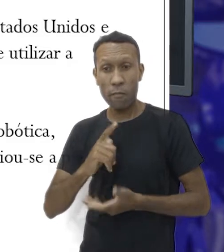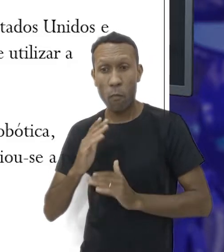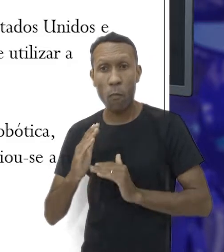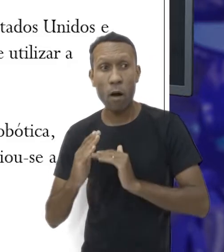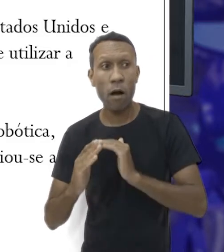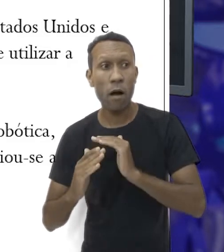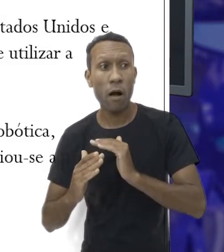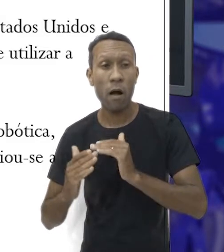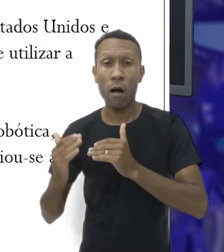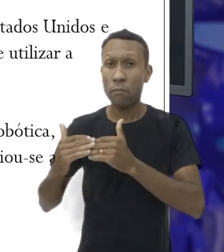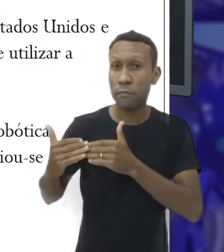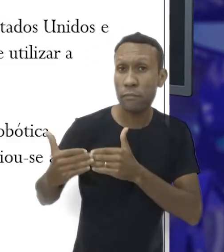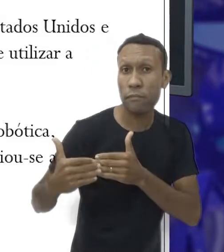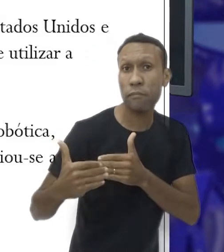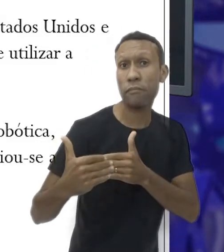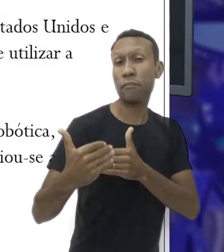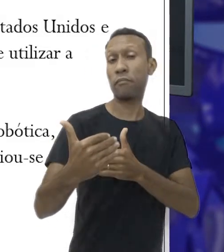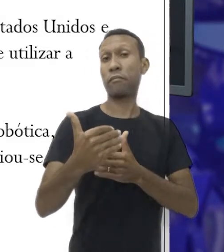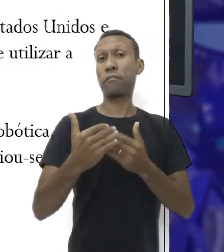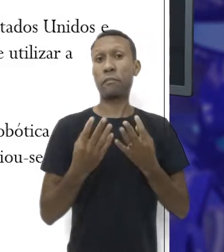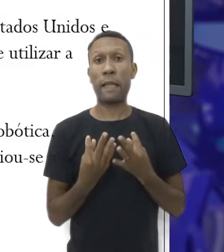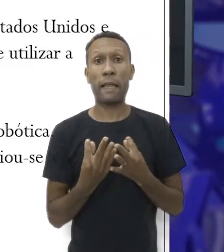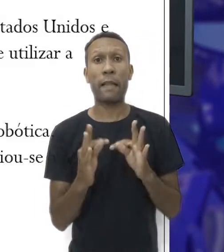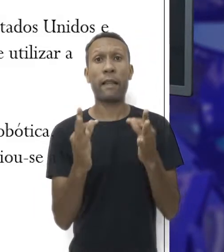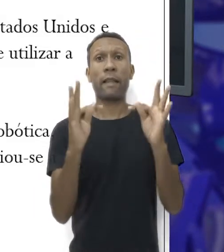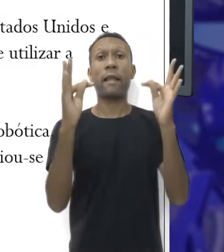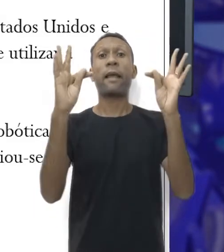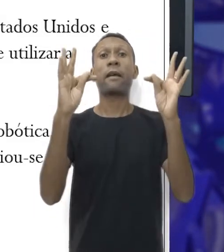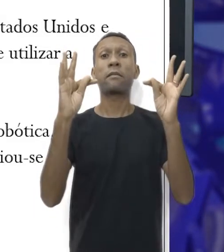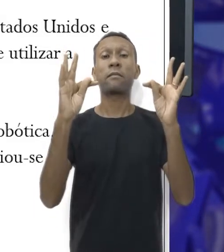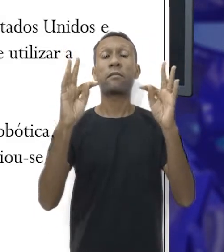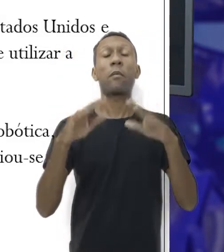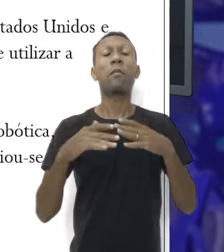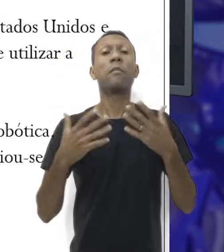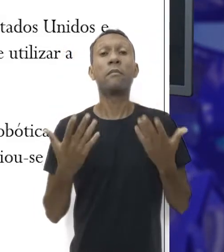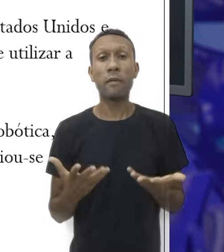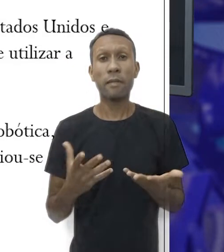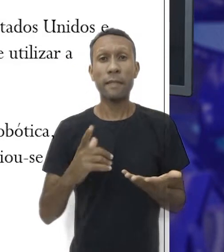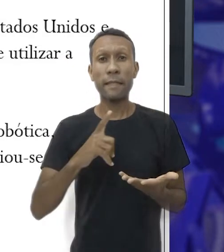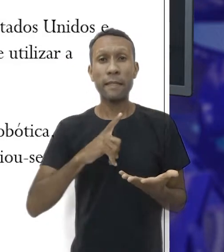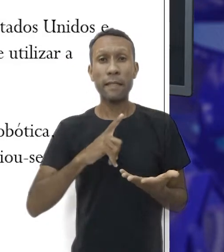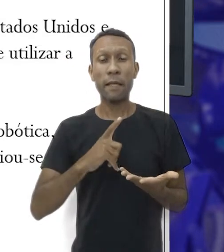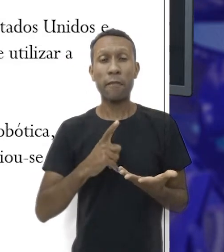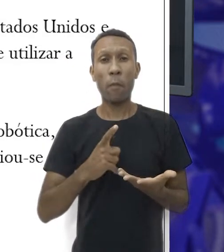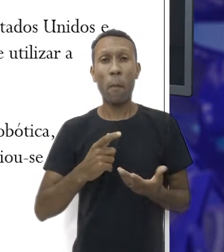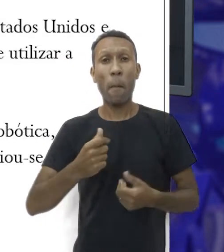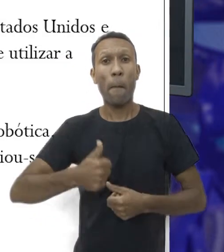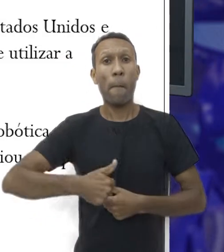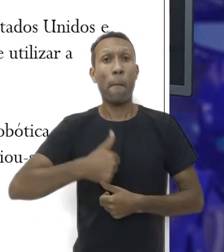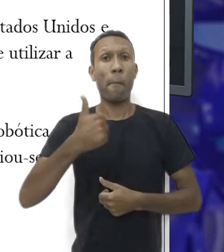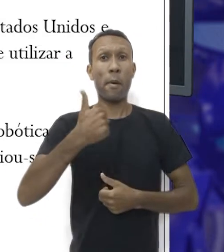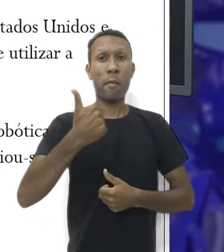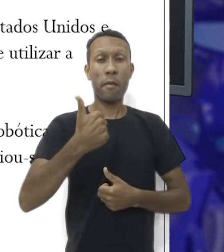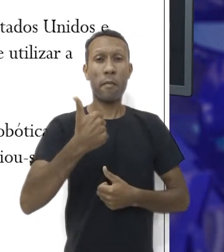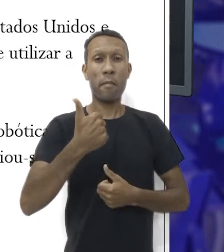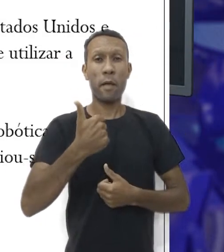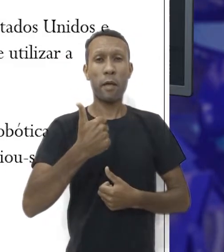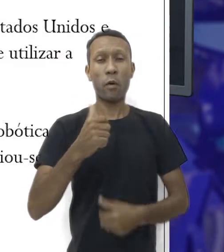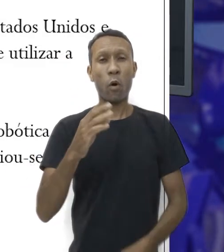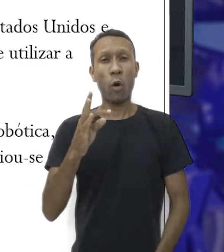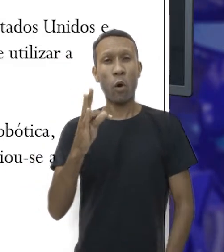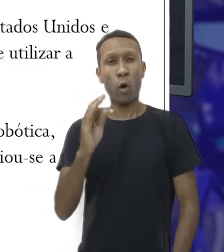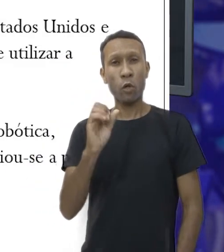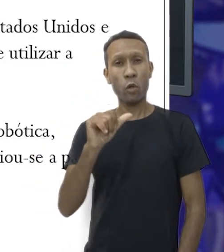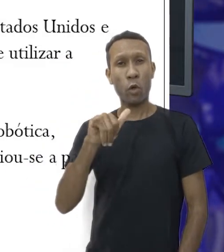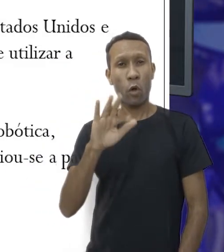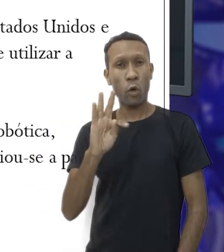técnico gigantesco, principalmente quando nós tivemos o toyotismo, né? O toyotismo, ele